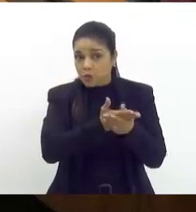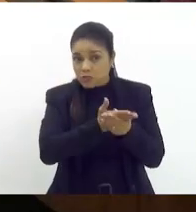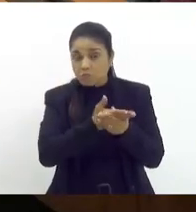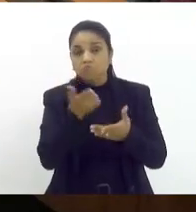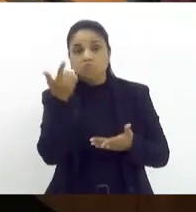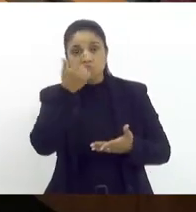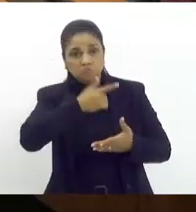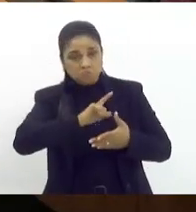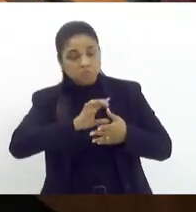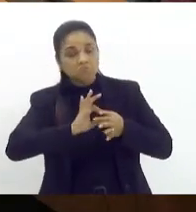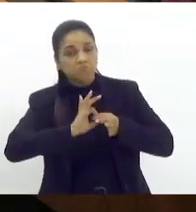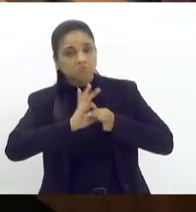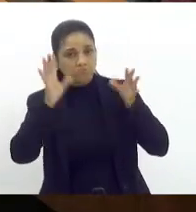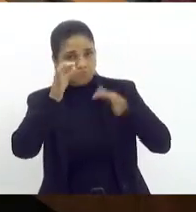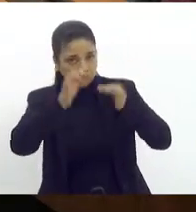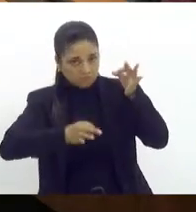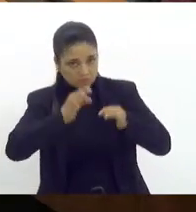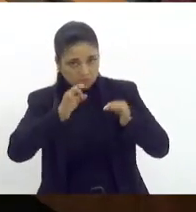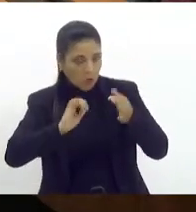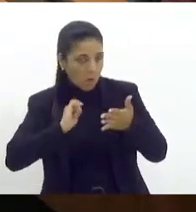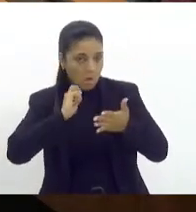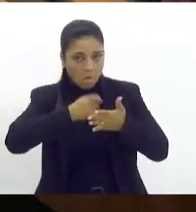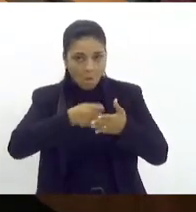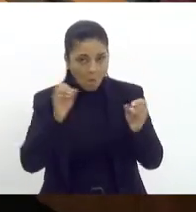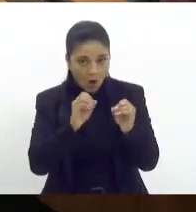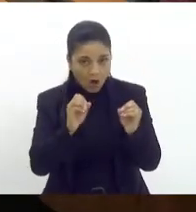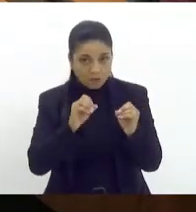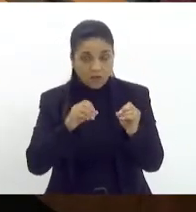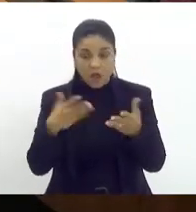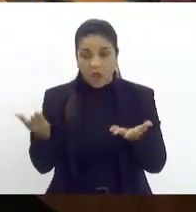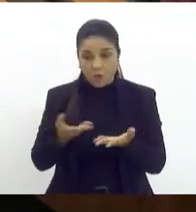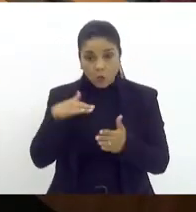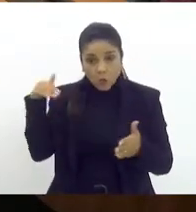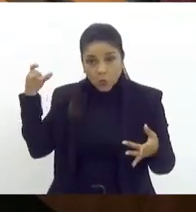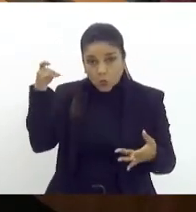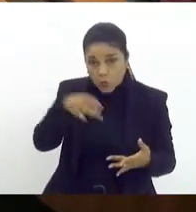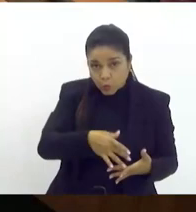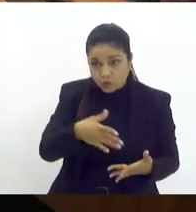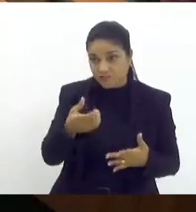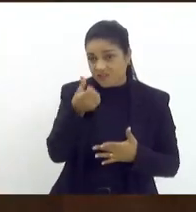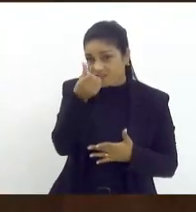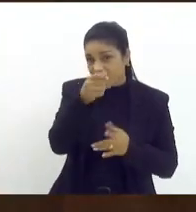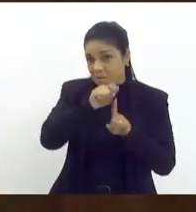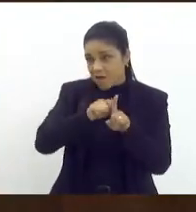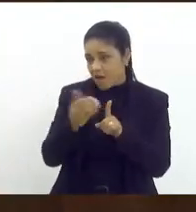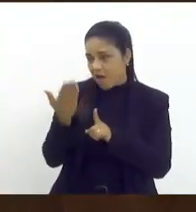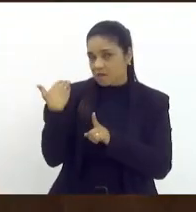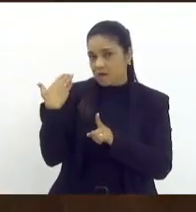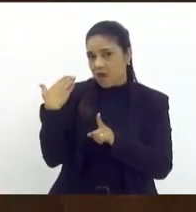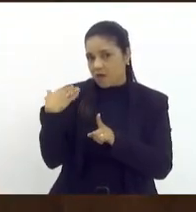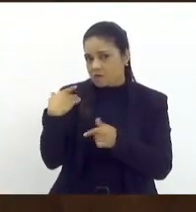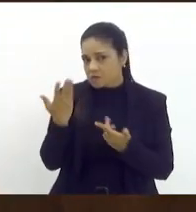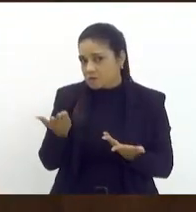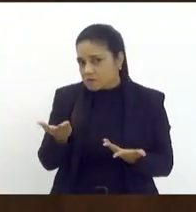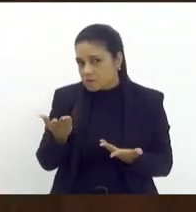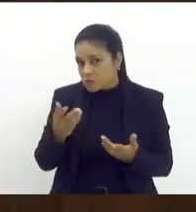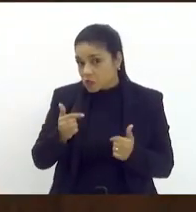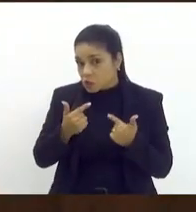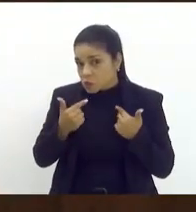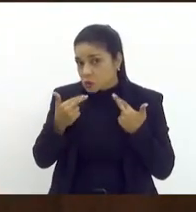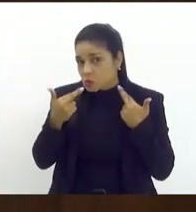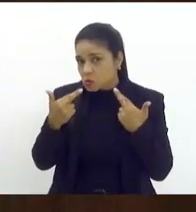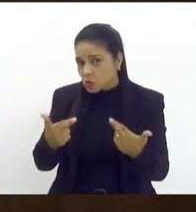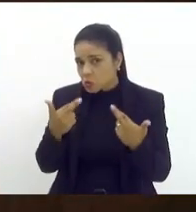um real agora o último que eu me livrei foi há seis meses atrás a sorte a sorte